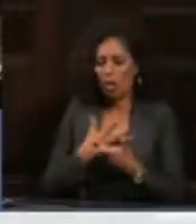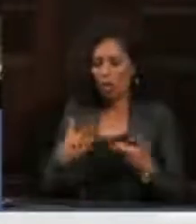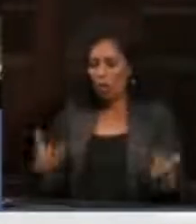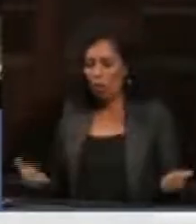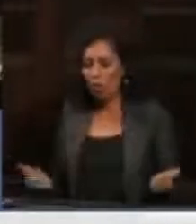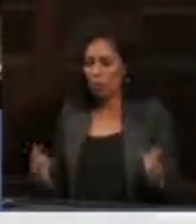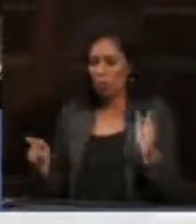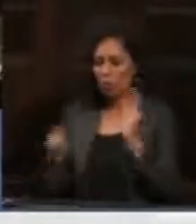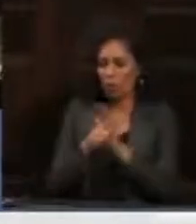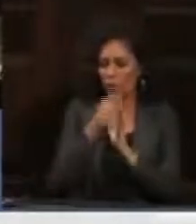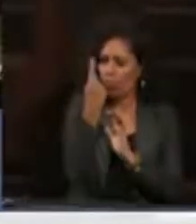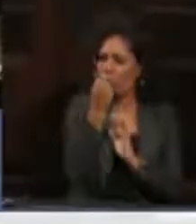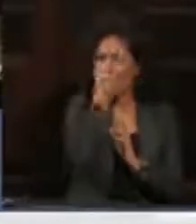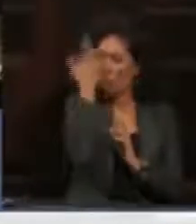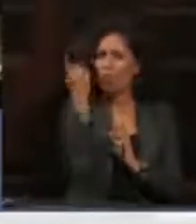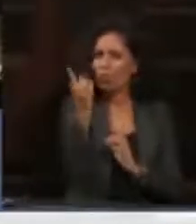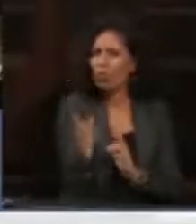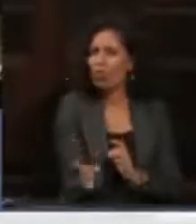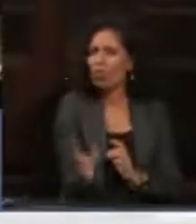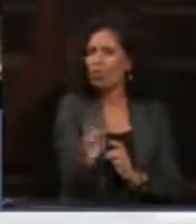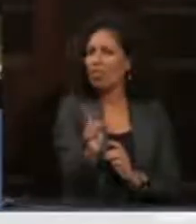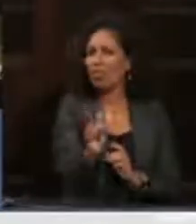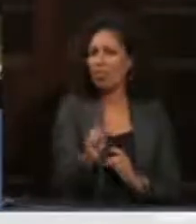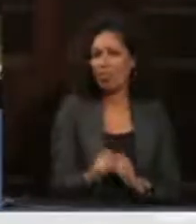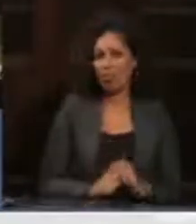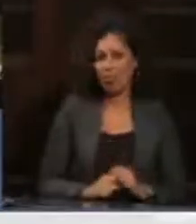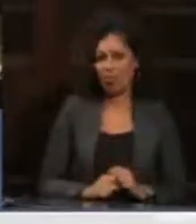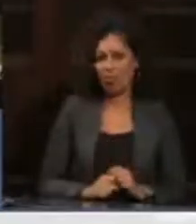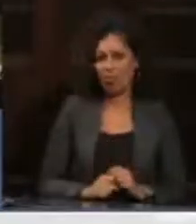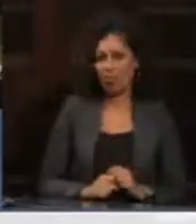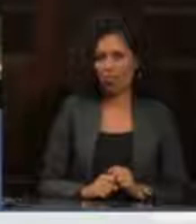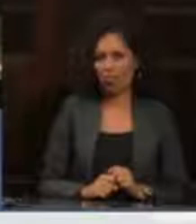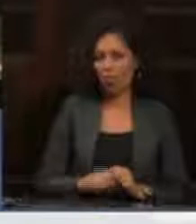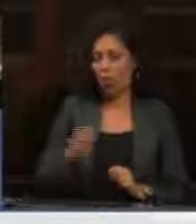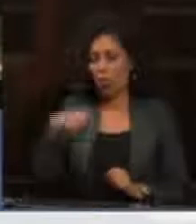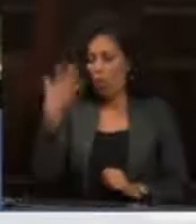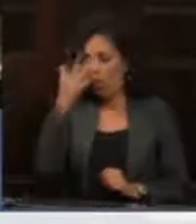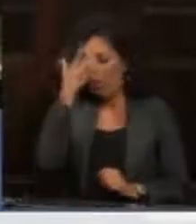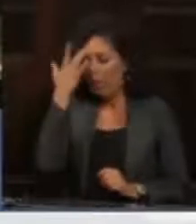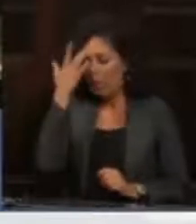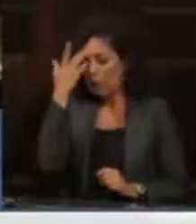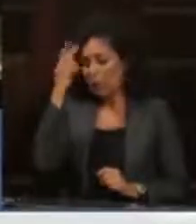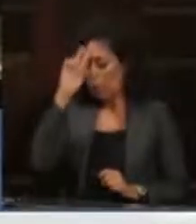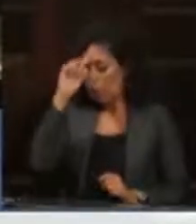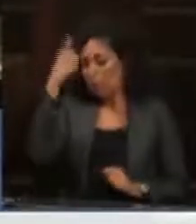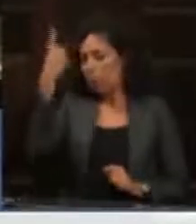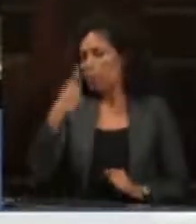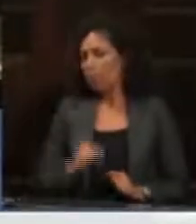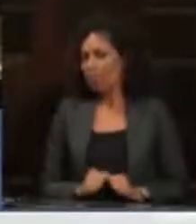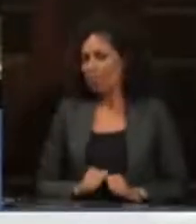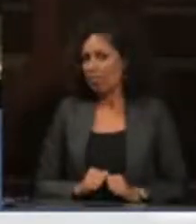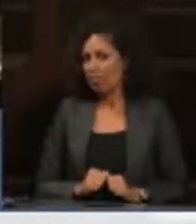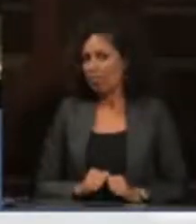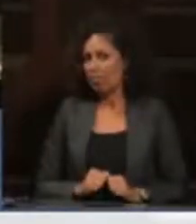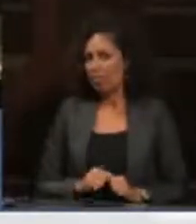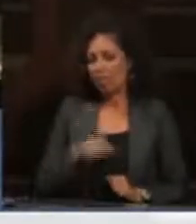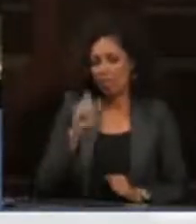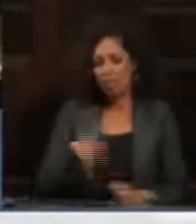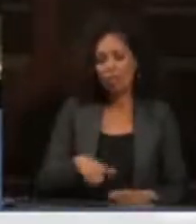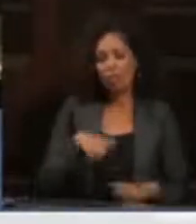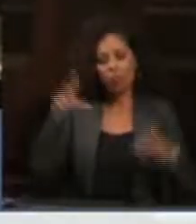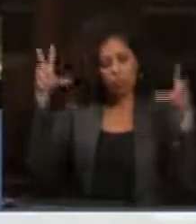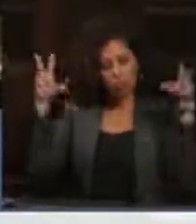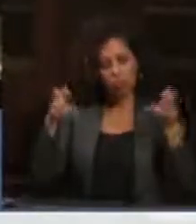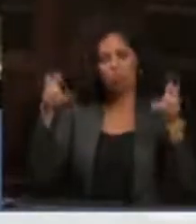sujeitos e sujeitas, de legendas ou de ideologias. Esse é um